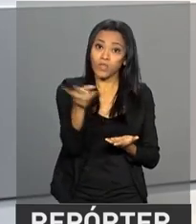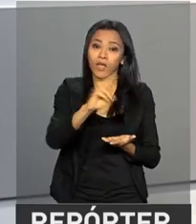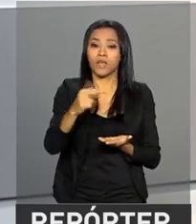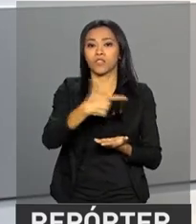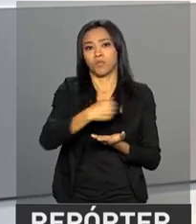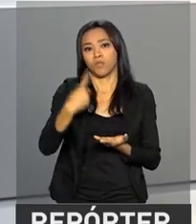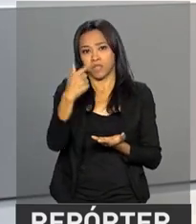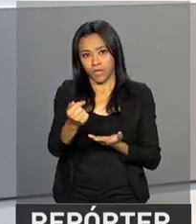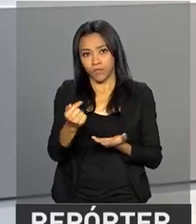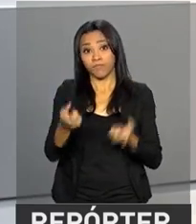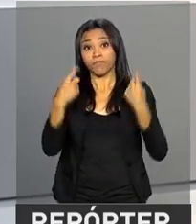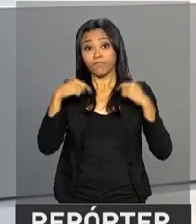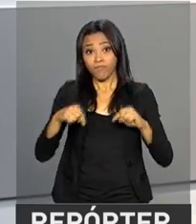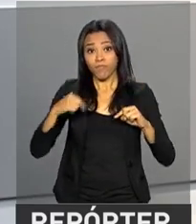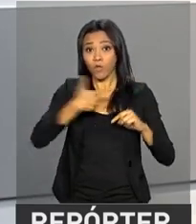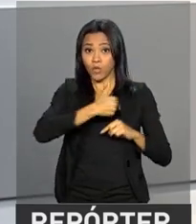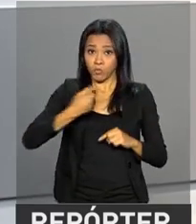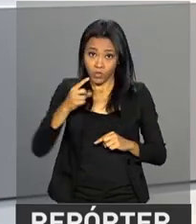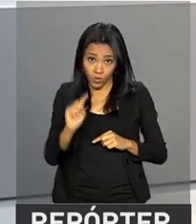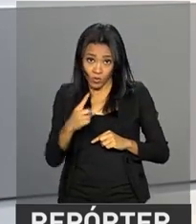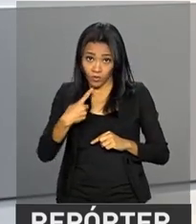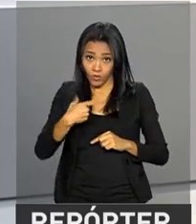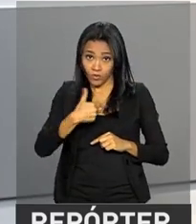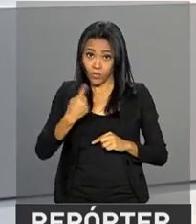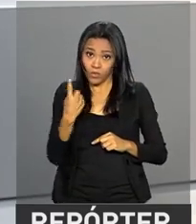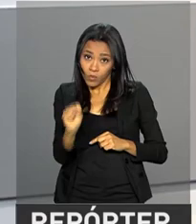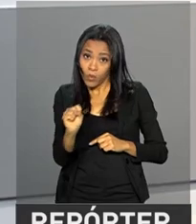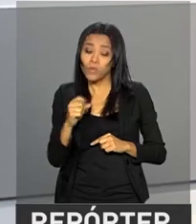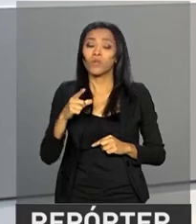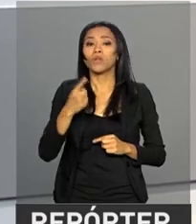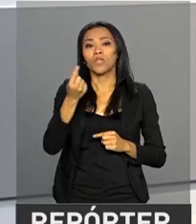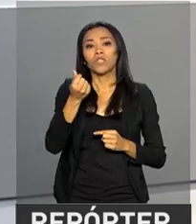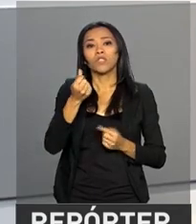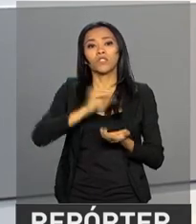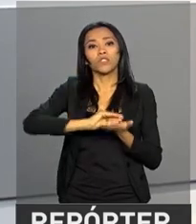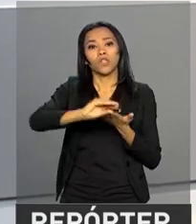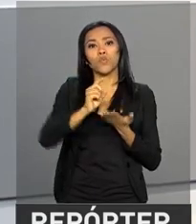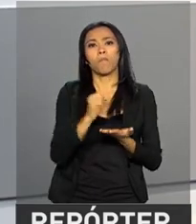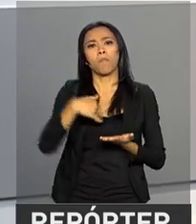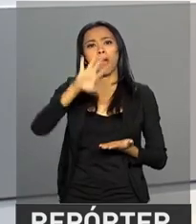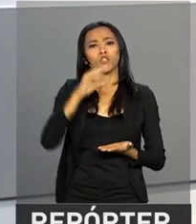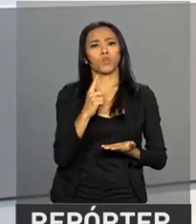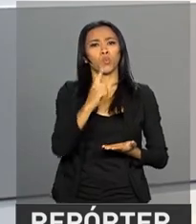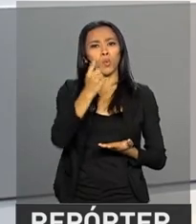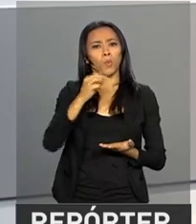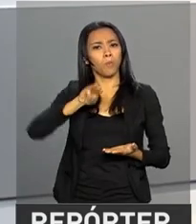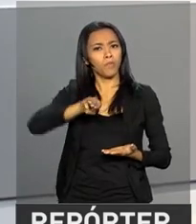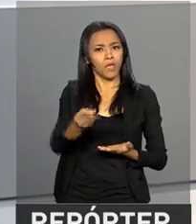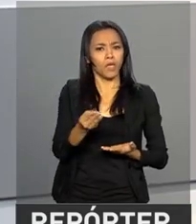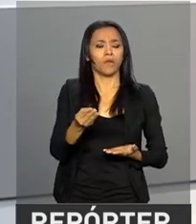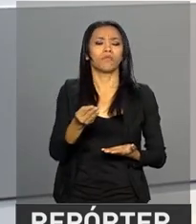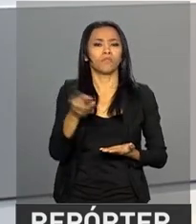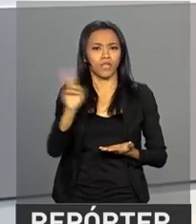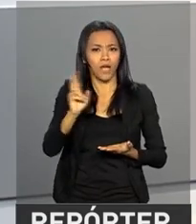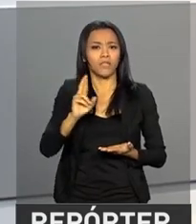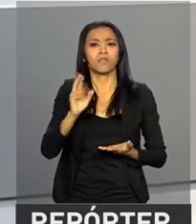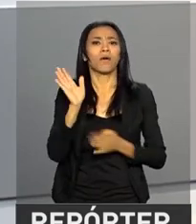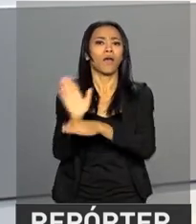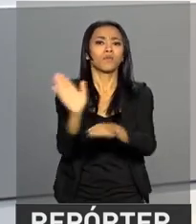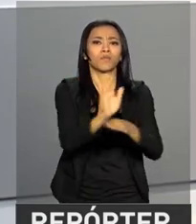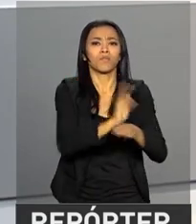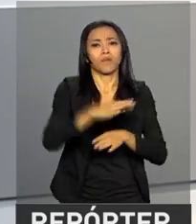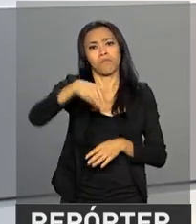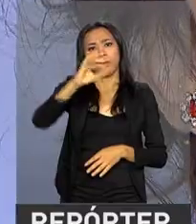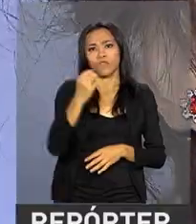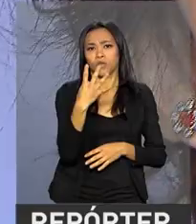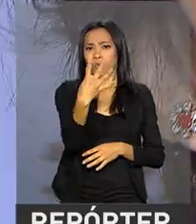Para 2018, a expectativa é que o programa receba mais de R$ 1 bilhão para atender cerca de 4 milhões de crianças em todo o país.